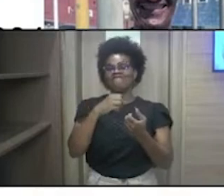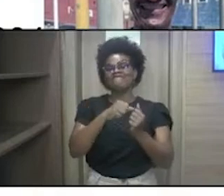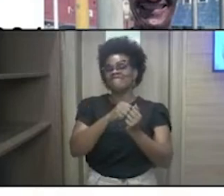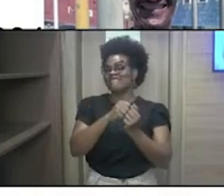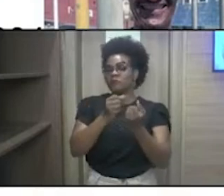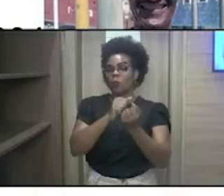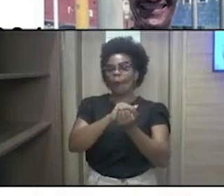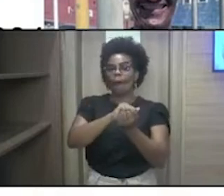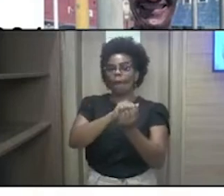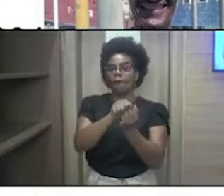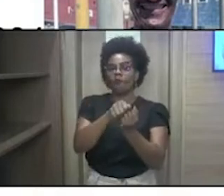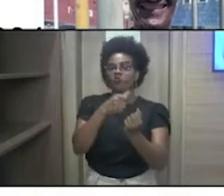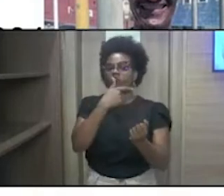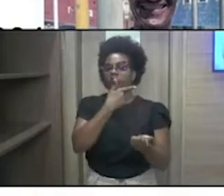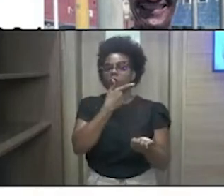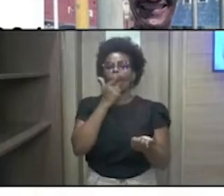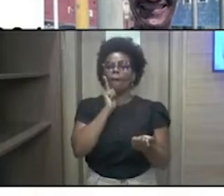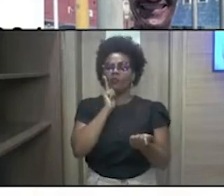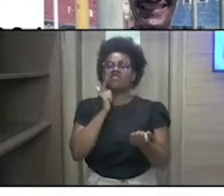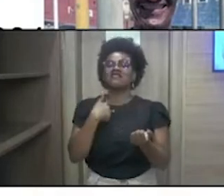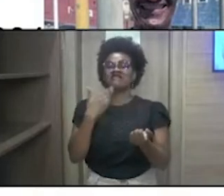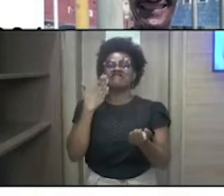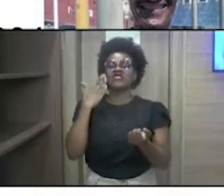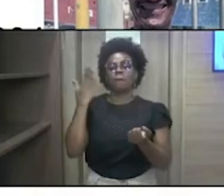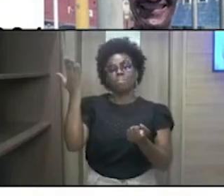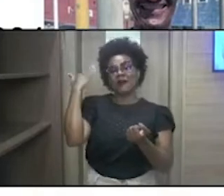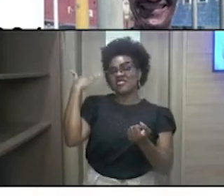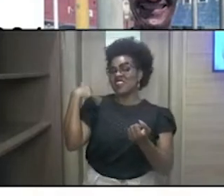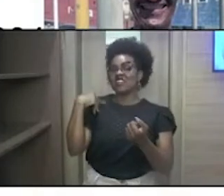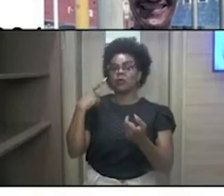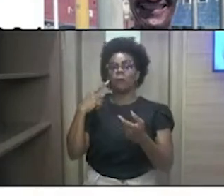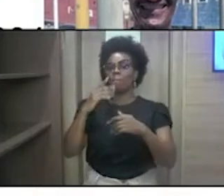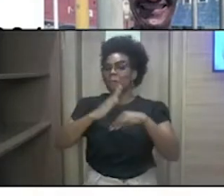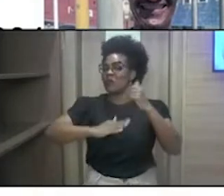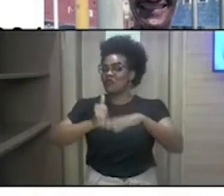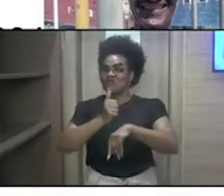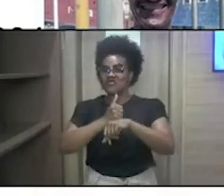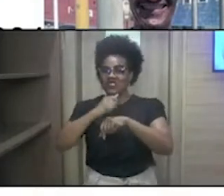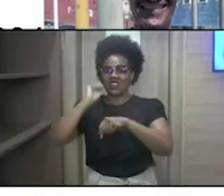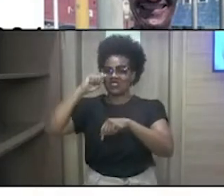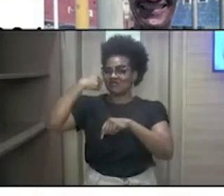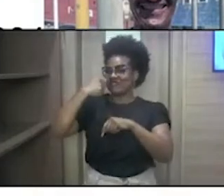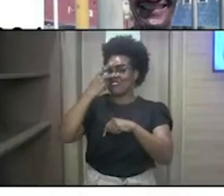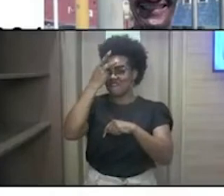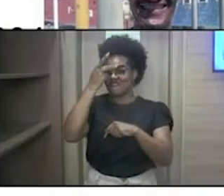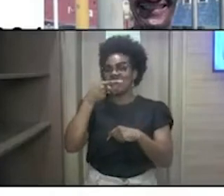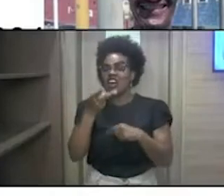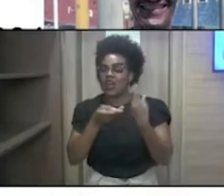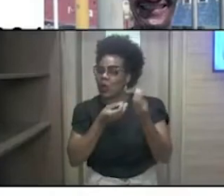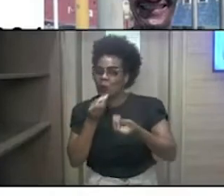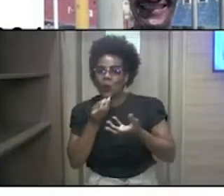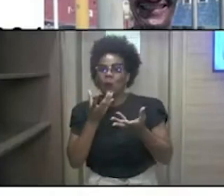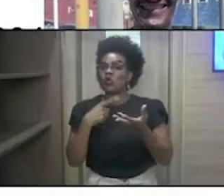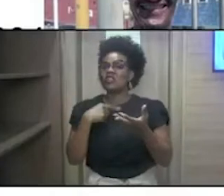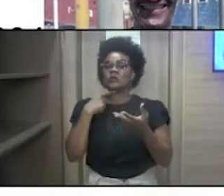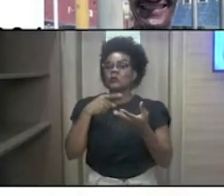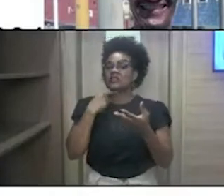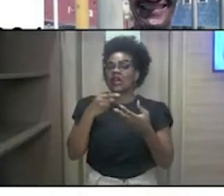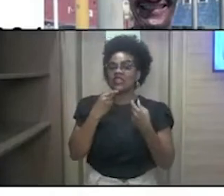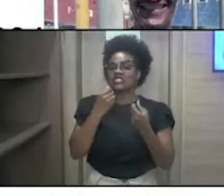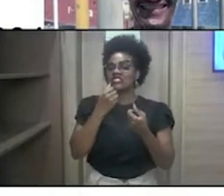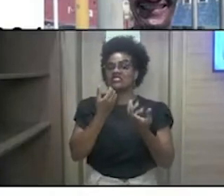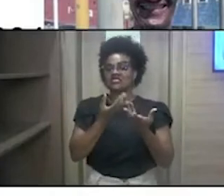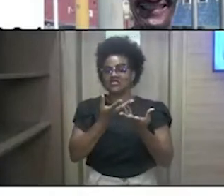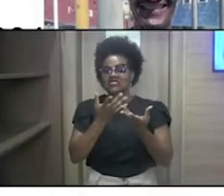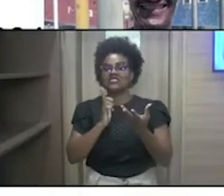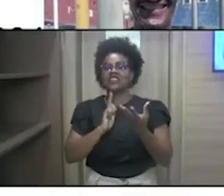histórico, os dentistas consideravam que não era possível resolver esse problema dessa geração, mas que com o avanço da prevenção da chamada